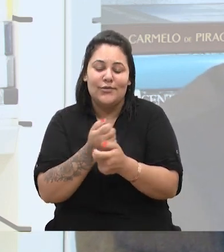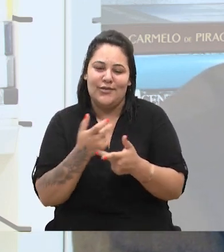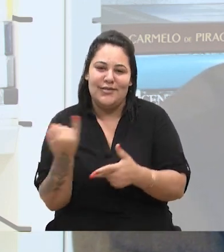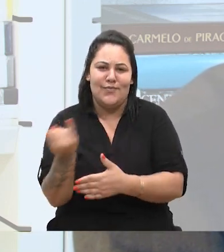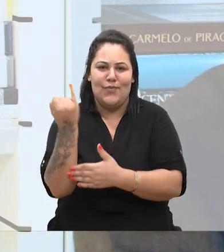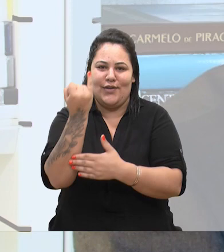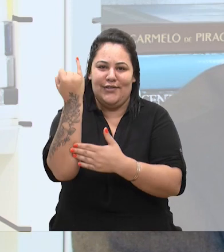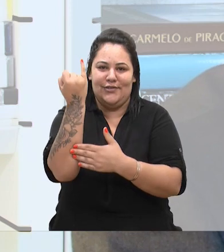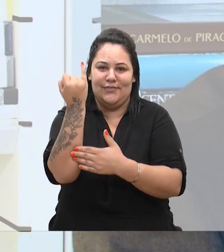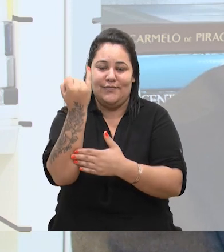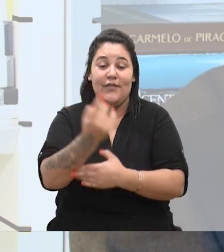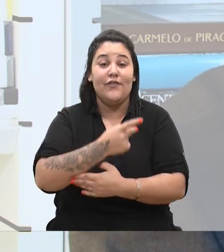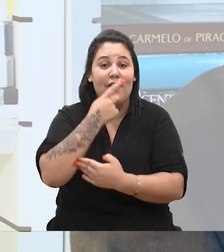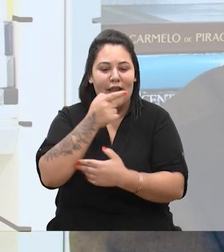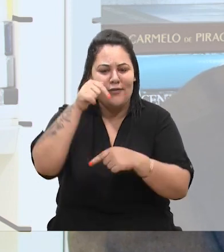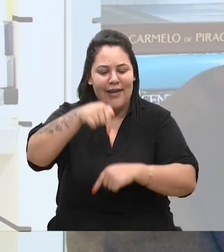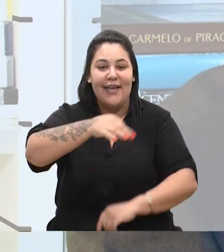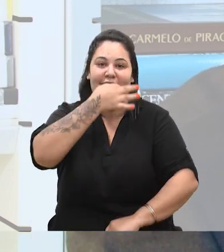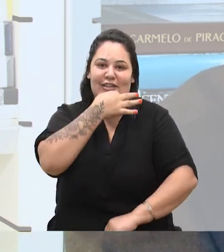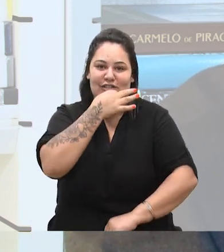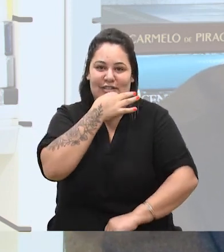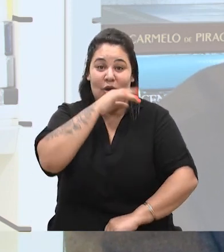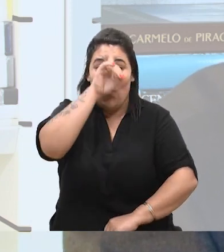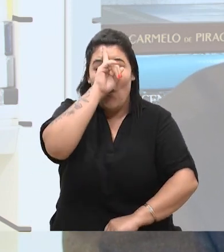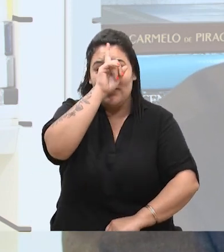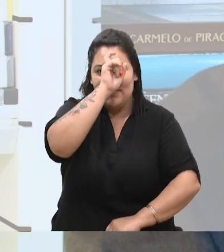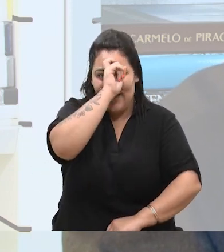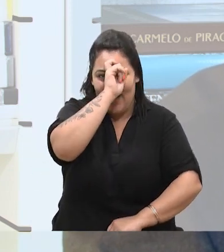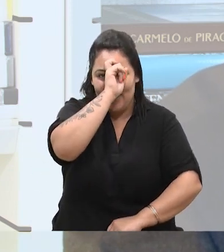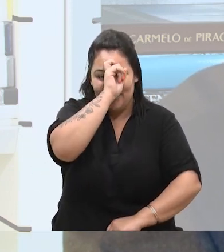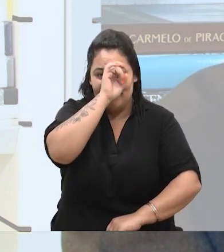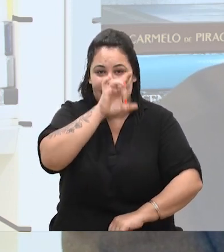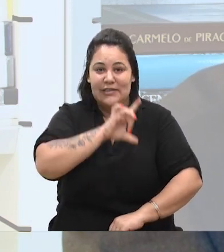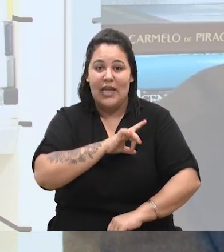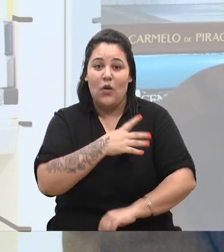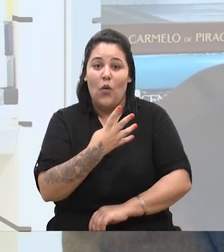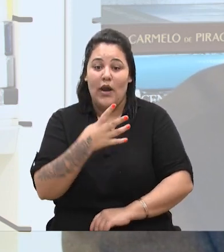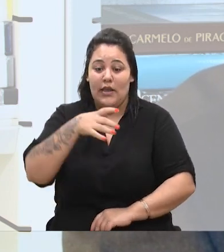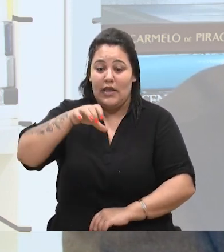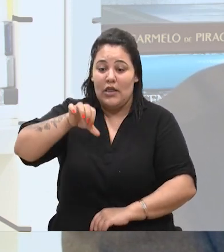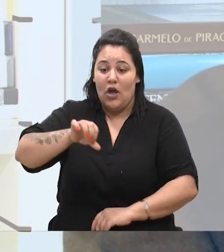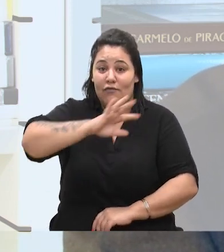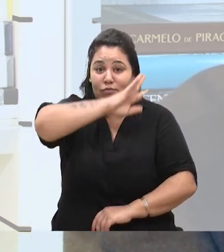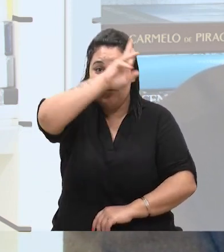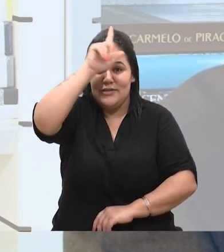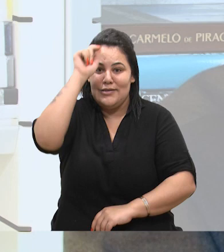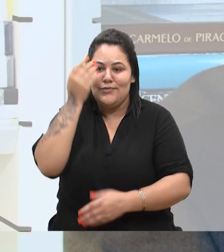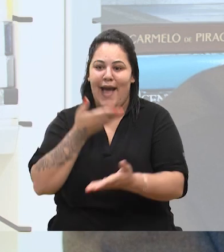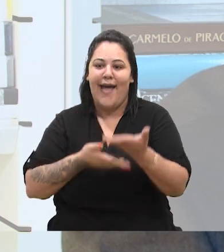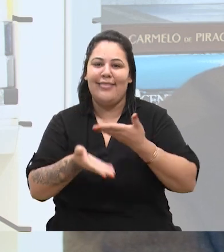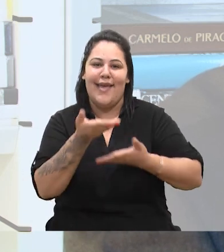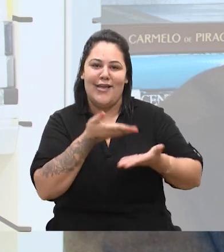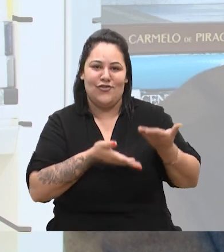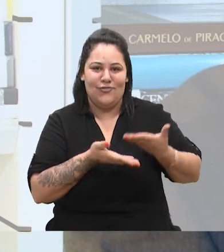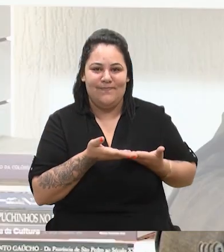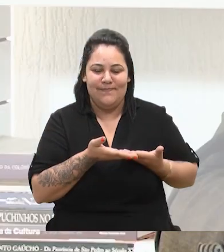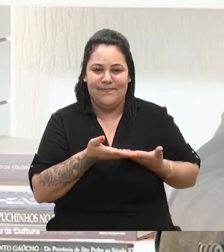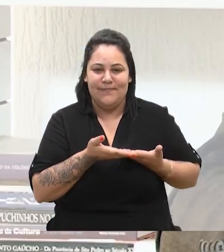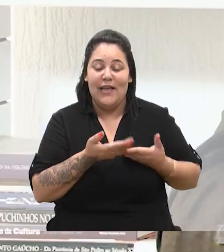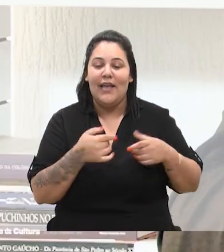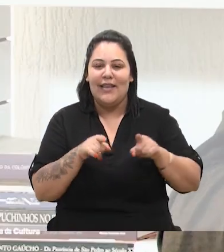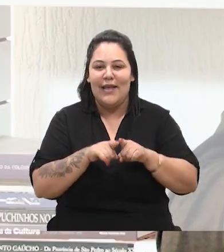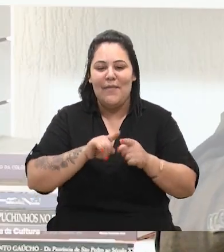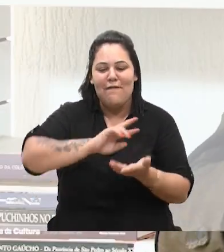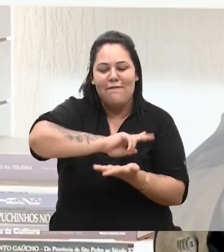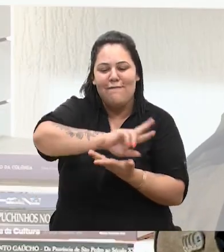de grande relevância. Ressaltando que Caxias do Sul, os hospitais abrangem 49 municípios de abrangência,